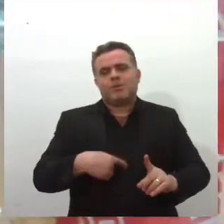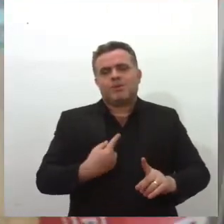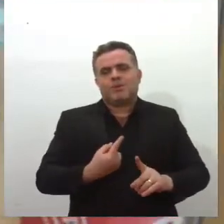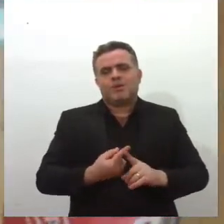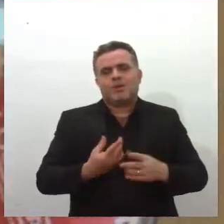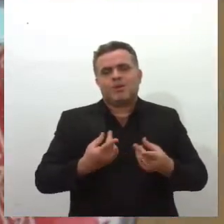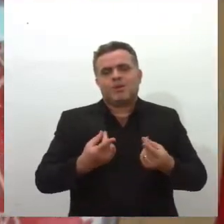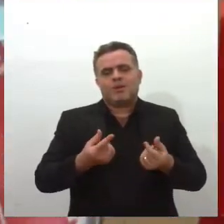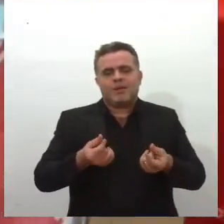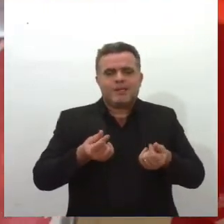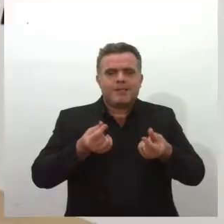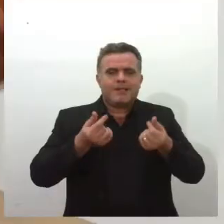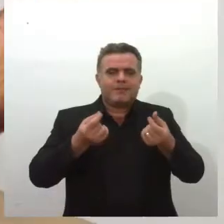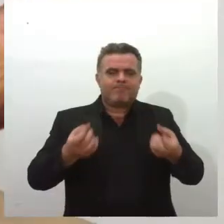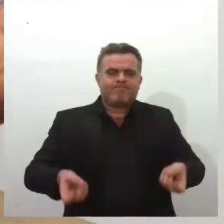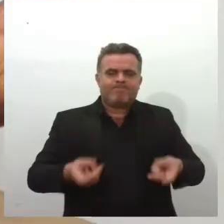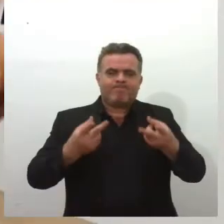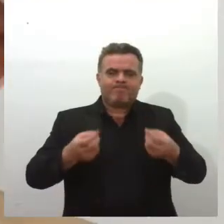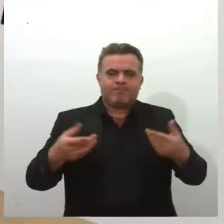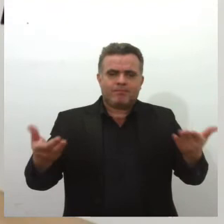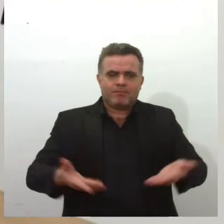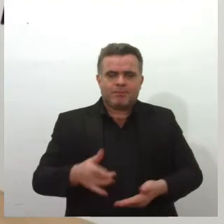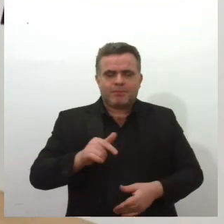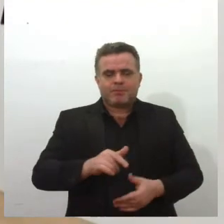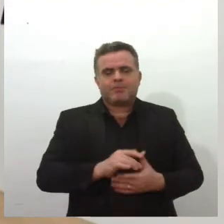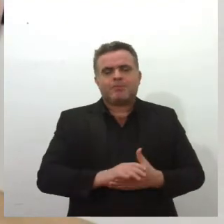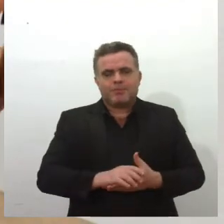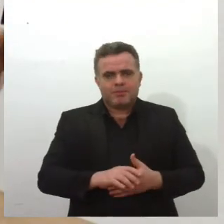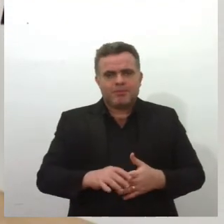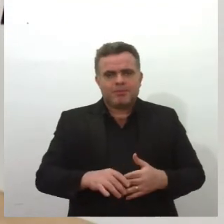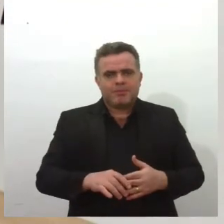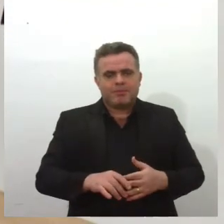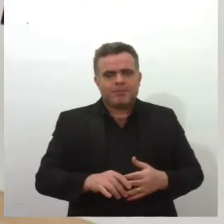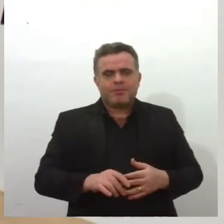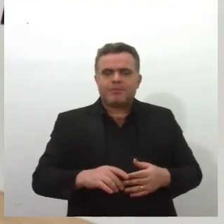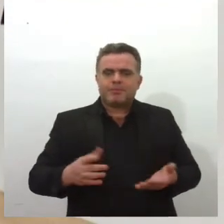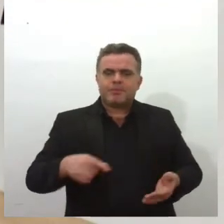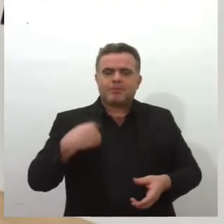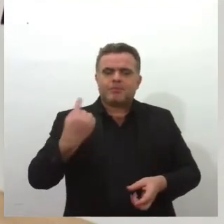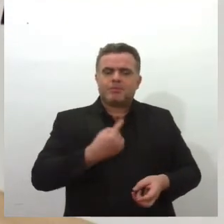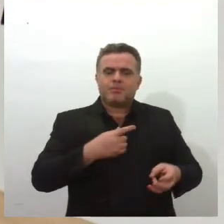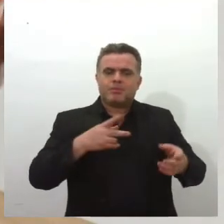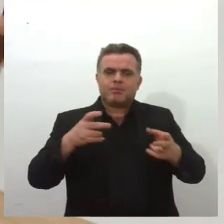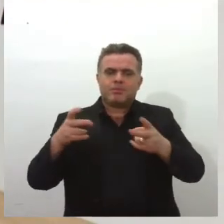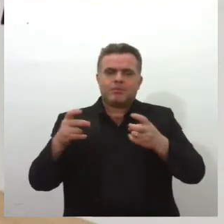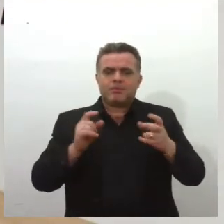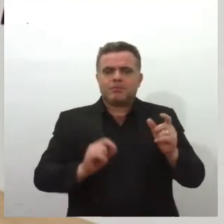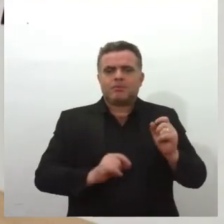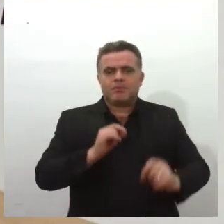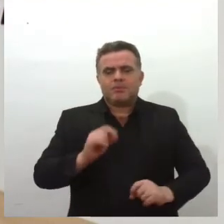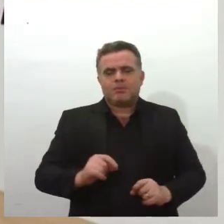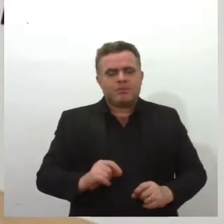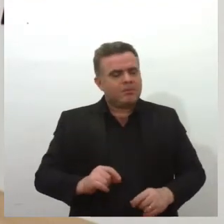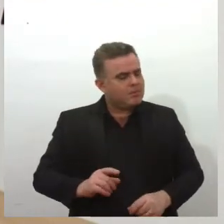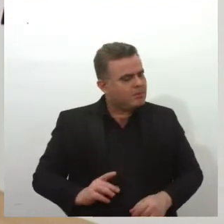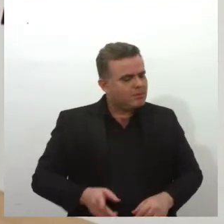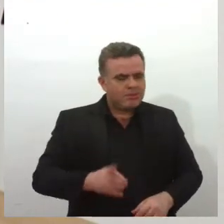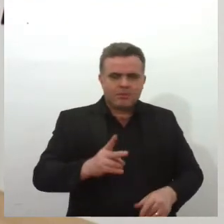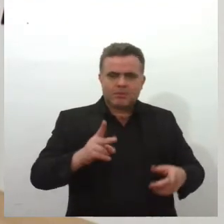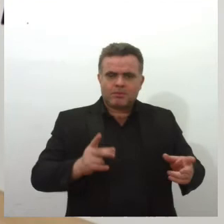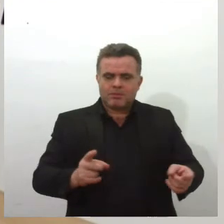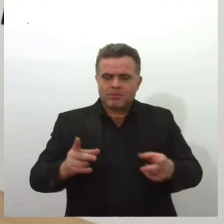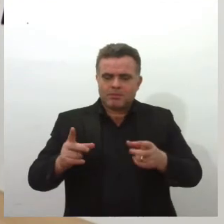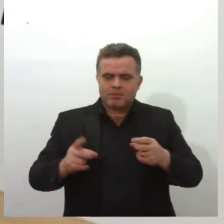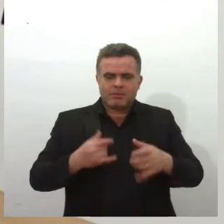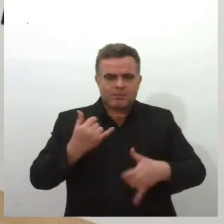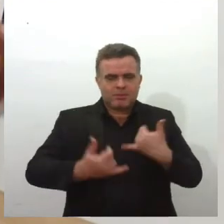valores gastos nesta data. Com relação ao aumento do ticket, a gente percebe que o carro-chefe continuará sendo os